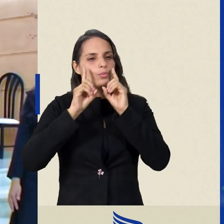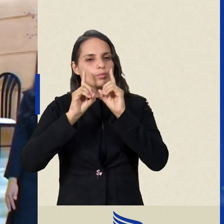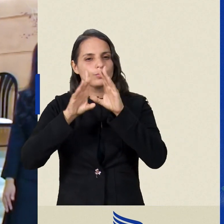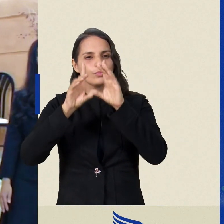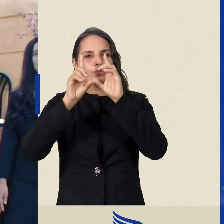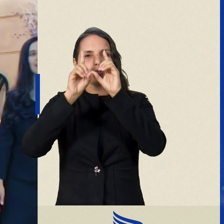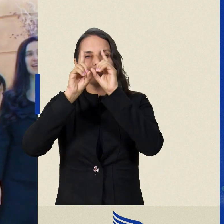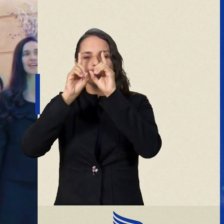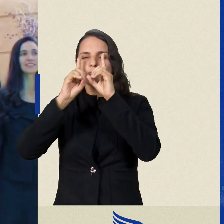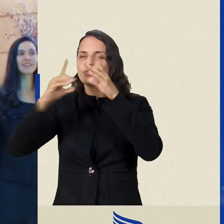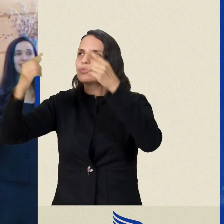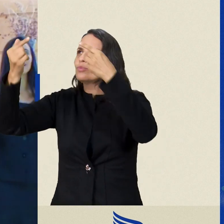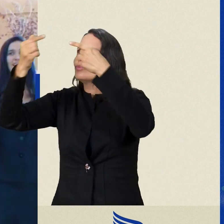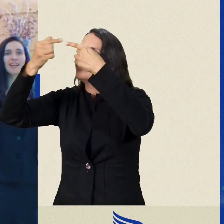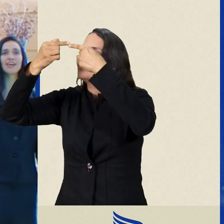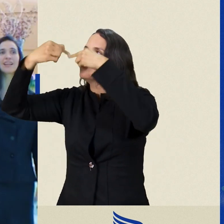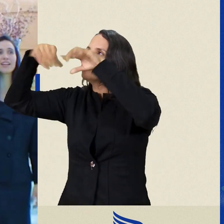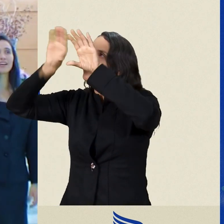Cristo.